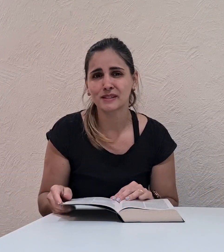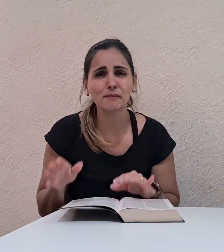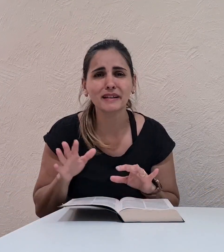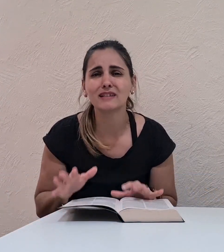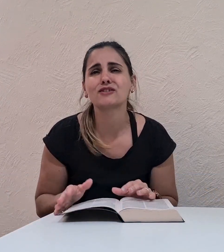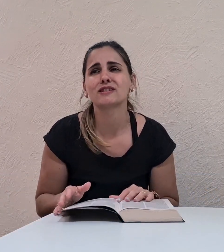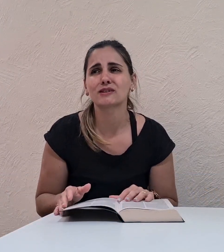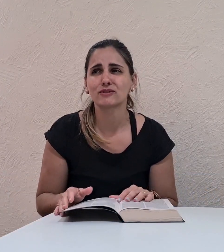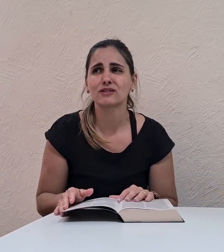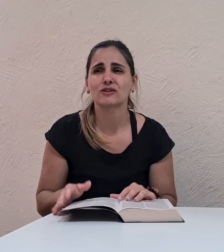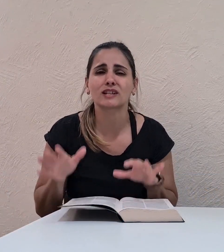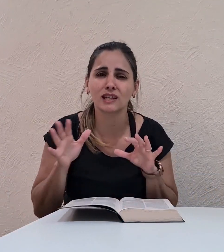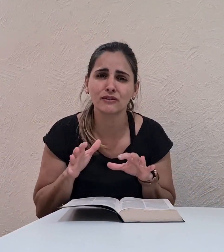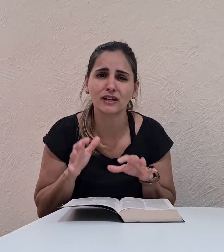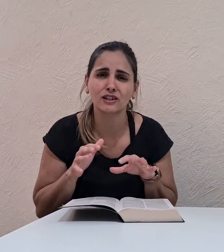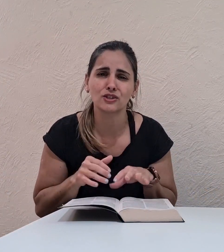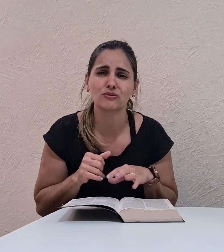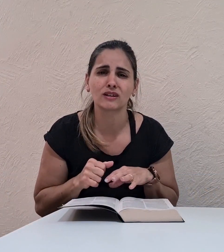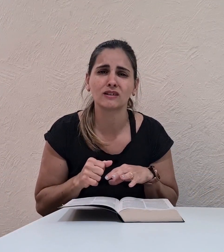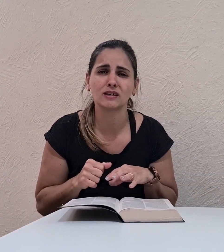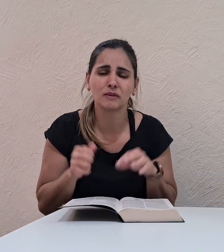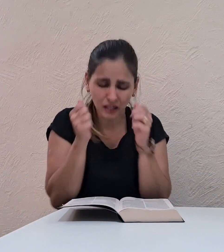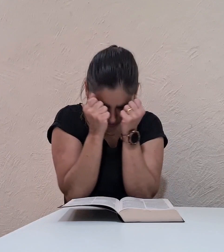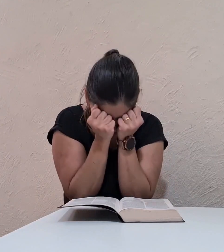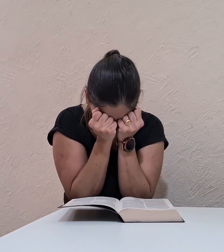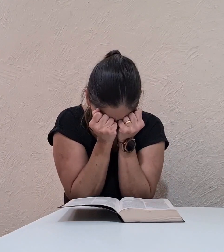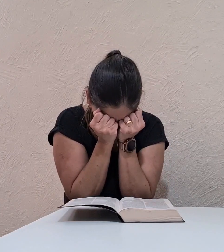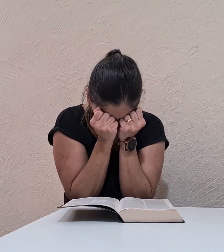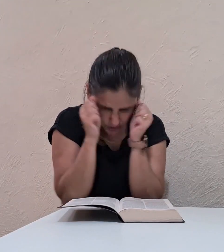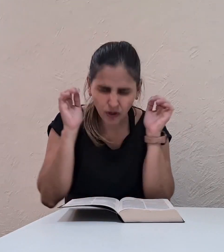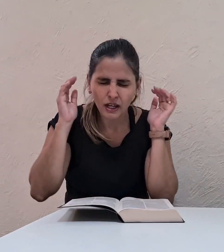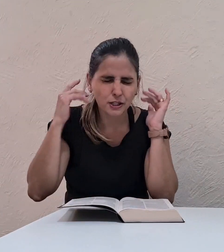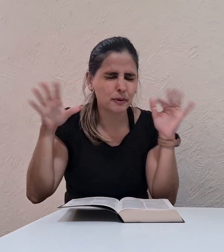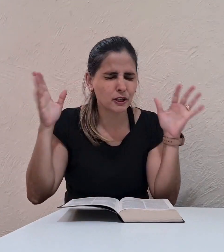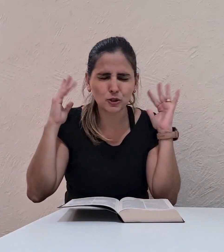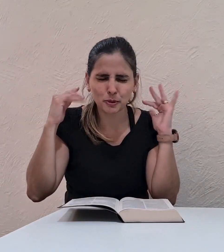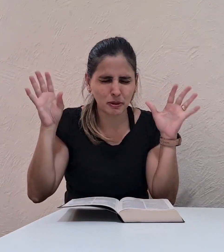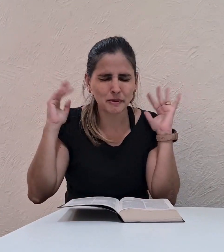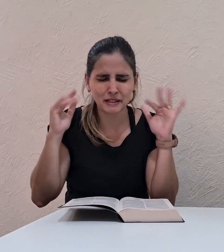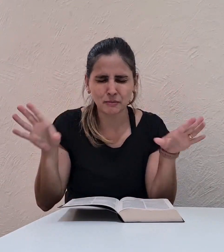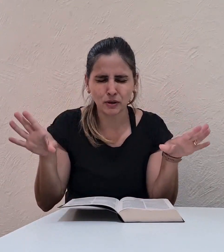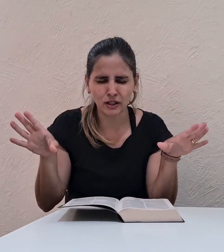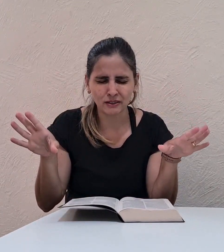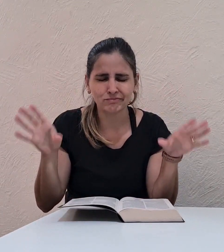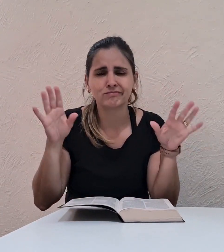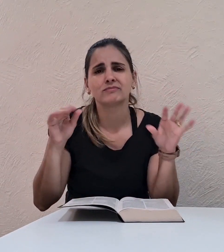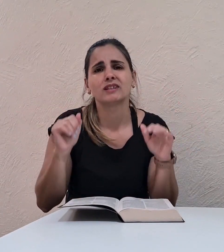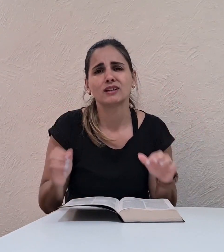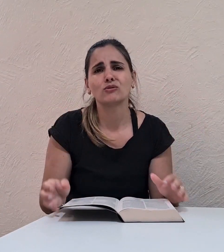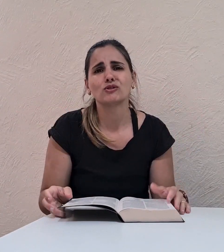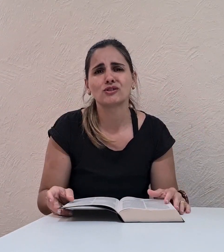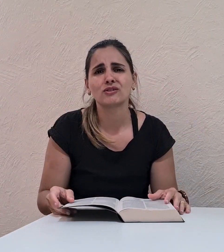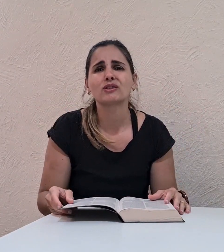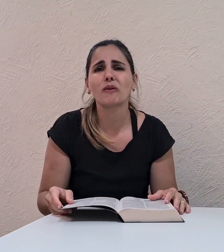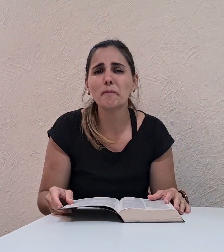bom. Sabe aqueles dias que você só quer ficar quietinho na cama, encolhidinho, esperando os problemas irem embora?